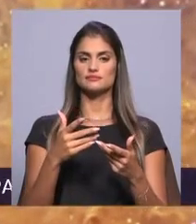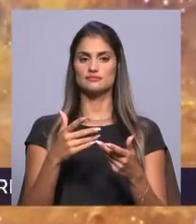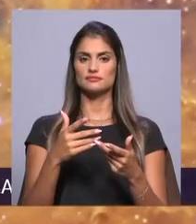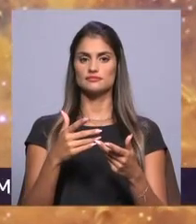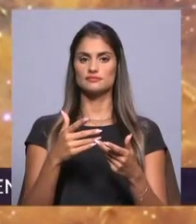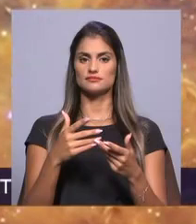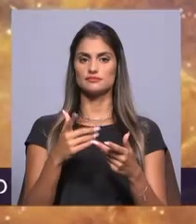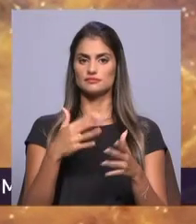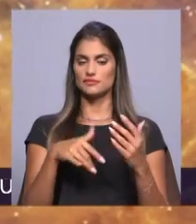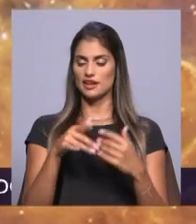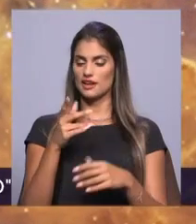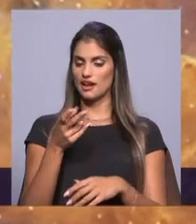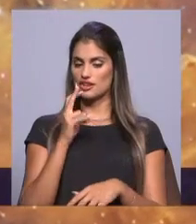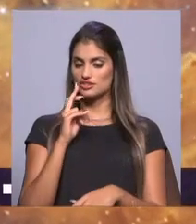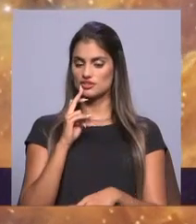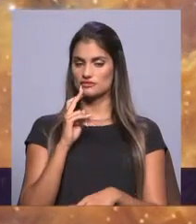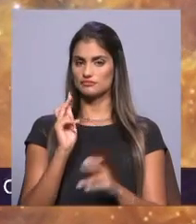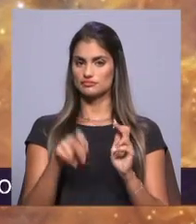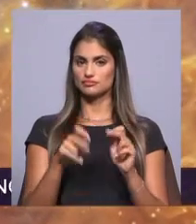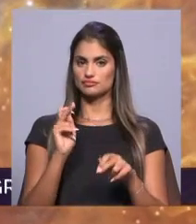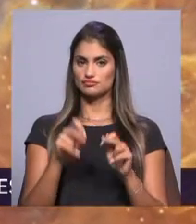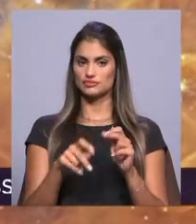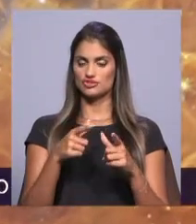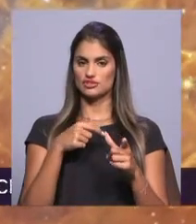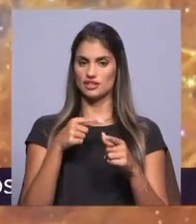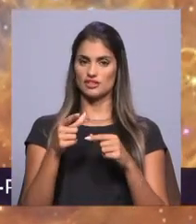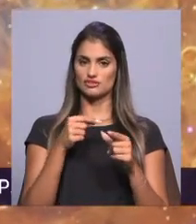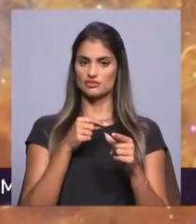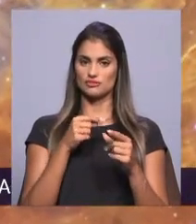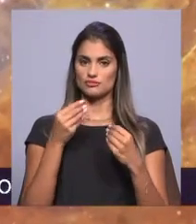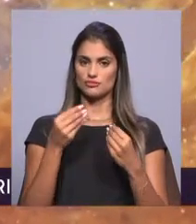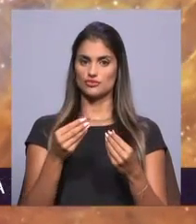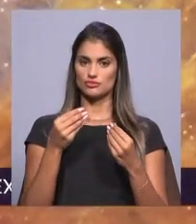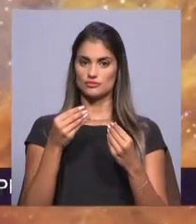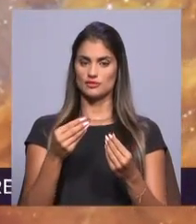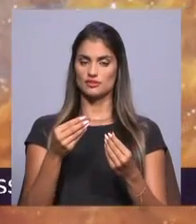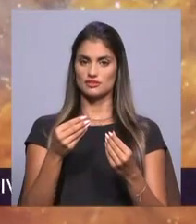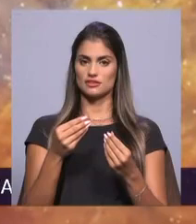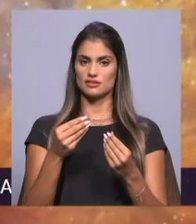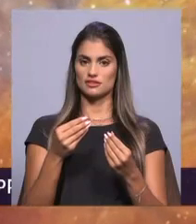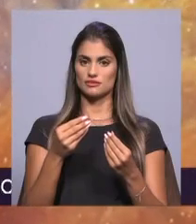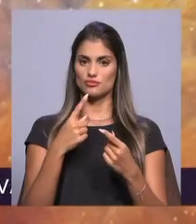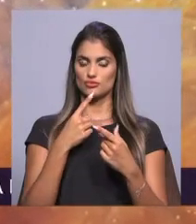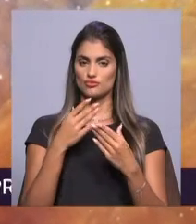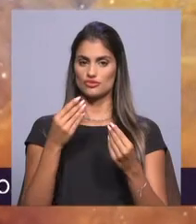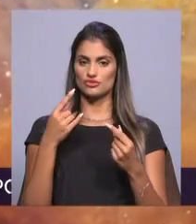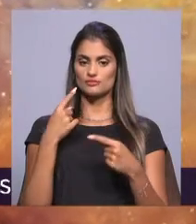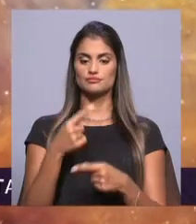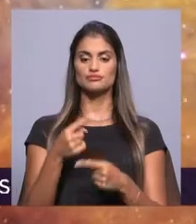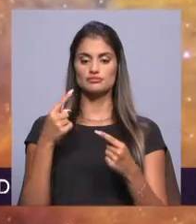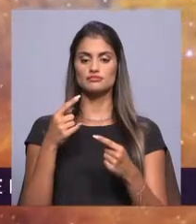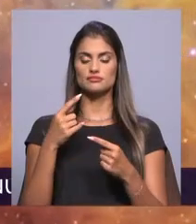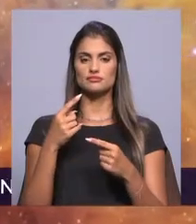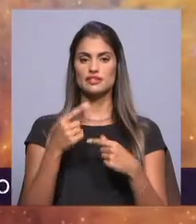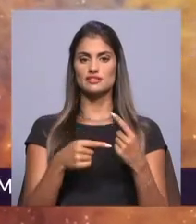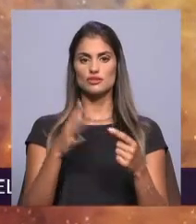torres de gás e de poeira que vão dar origem a estrelas. Muito bem. Muitas revelações na edição